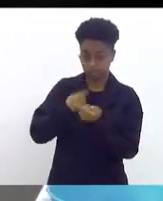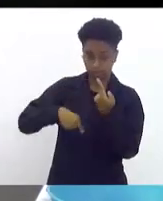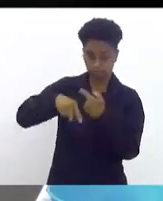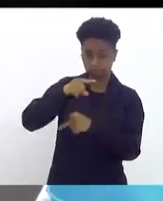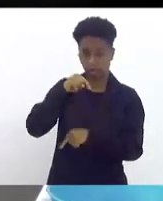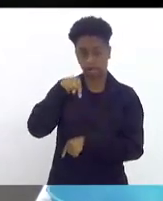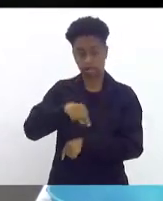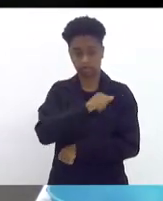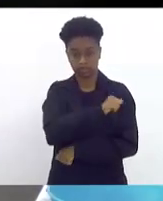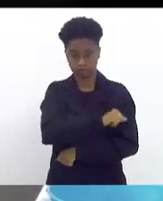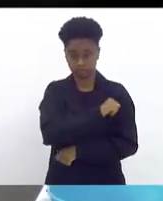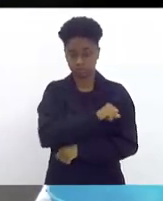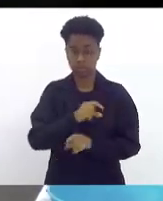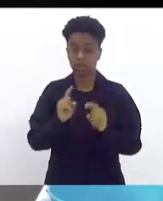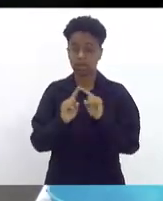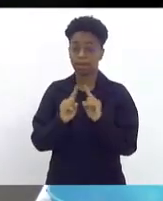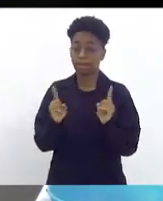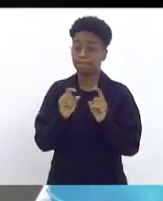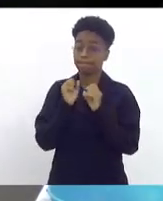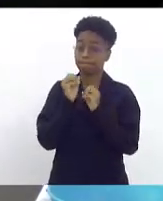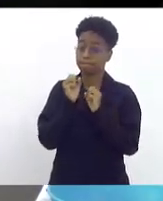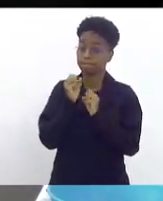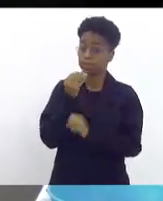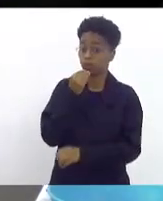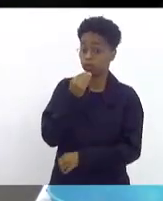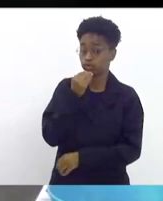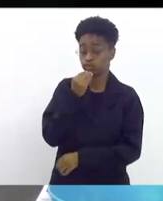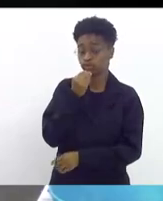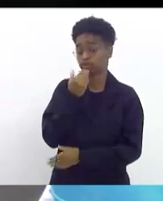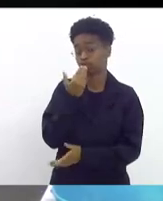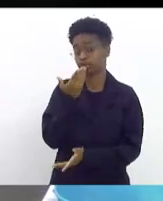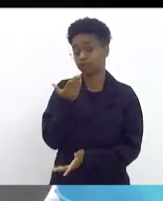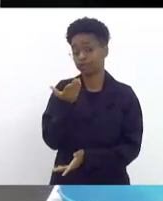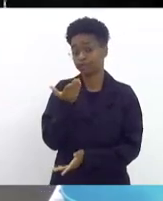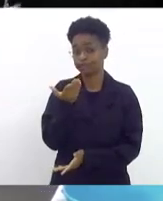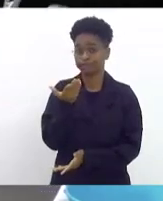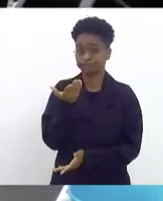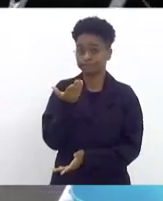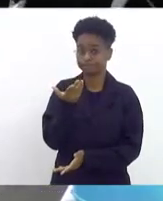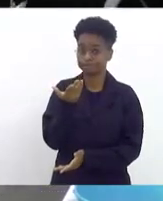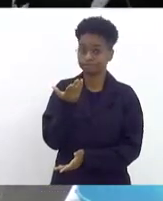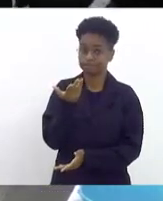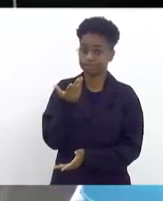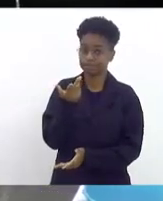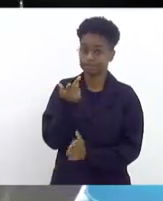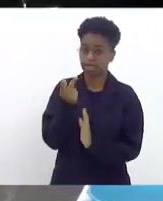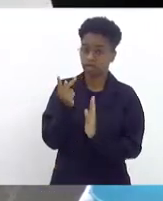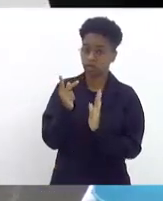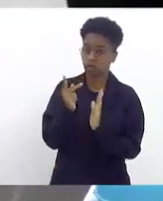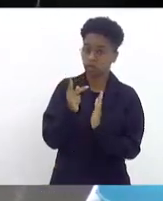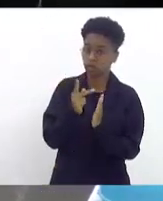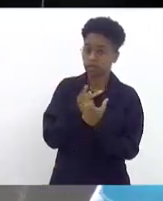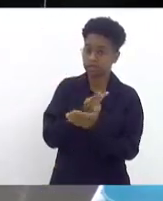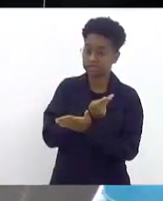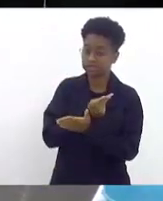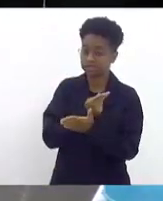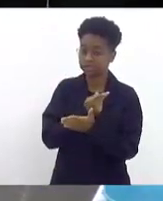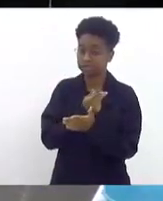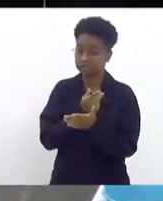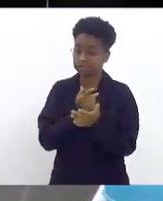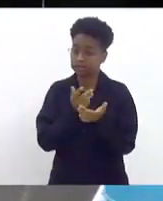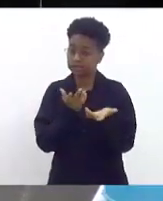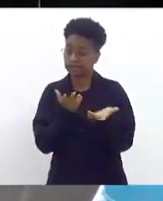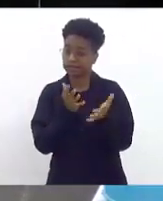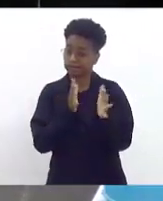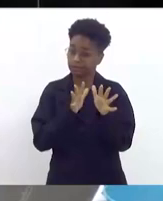de Janeiro e que isso poderia provocar de alguma maneira um tipo de tensionamento ou